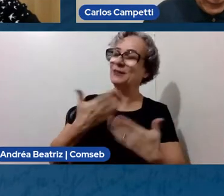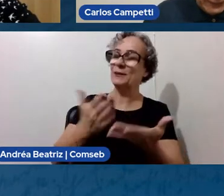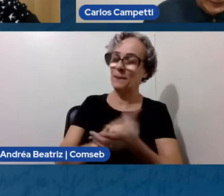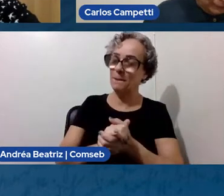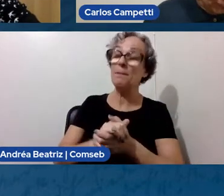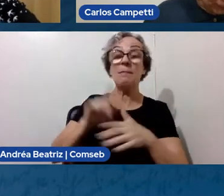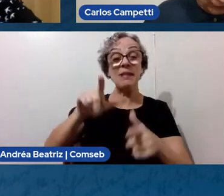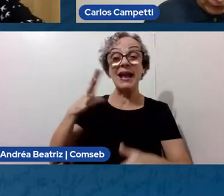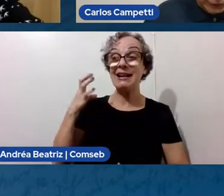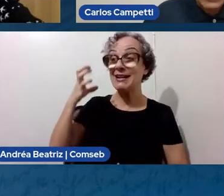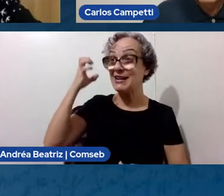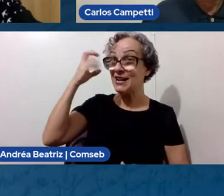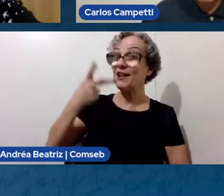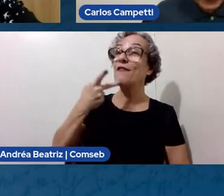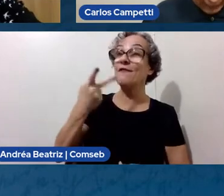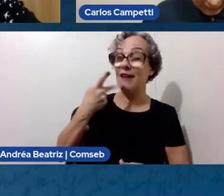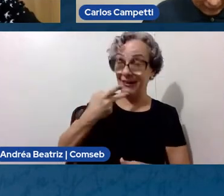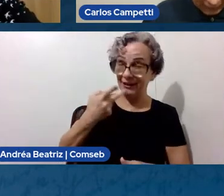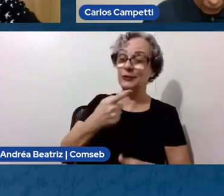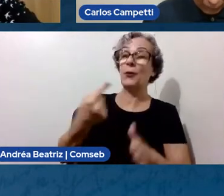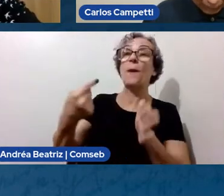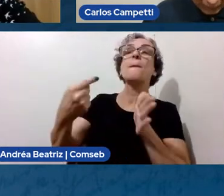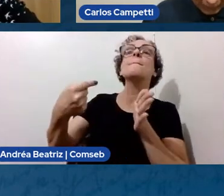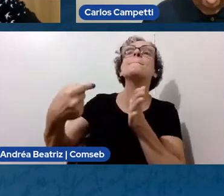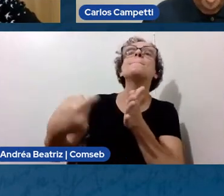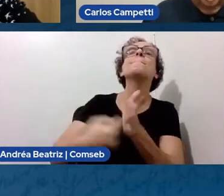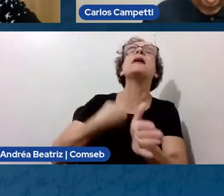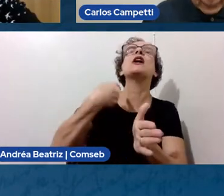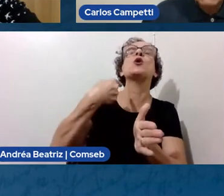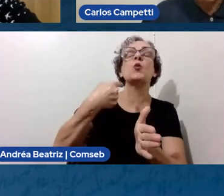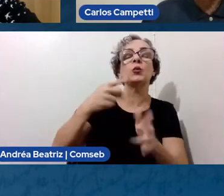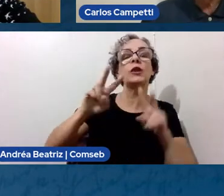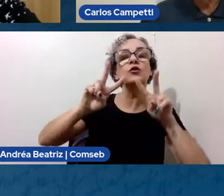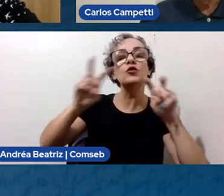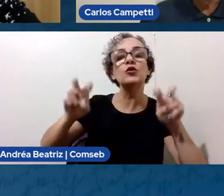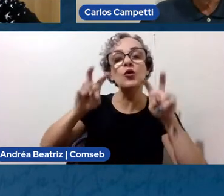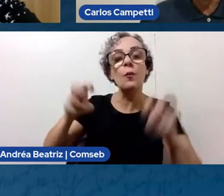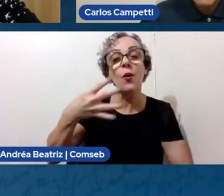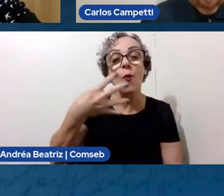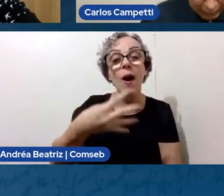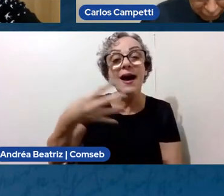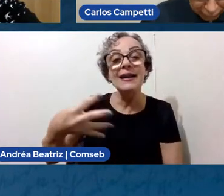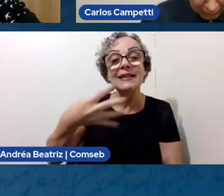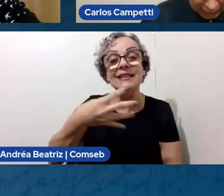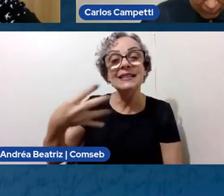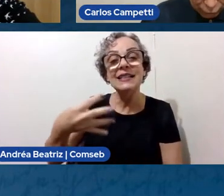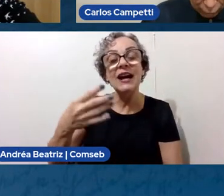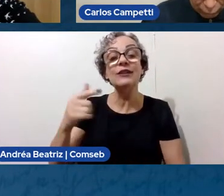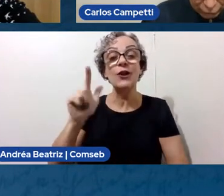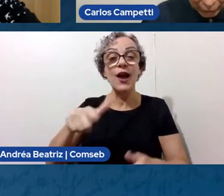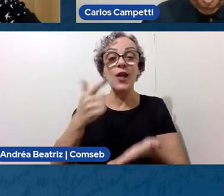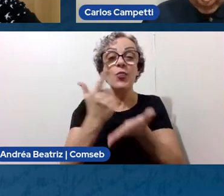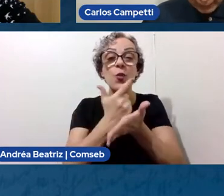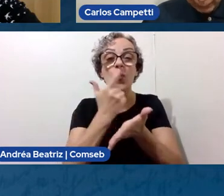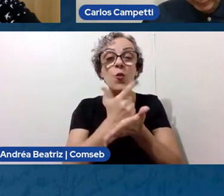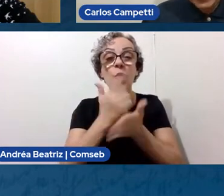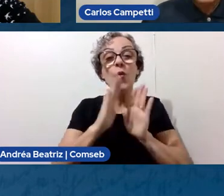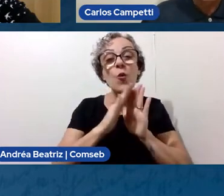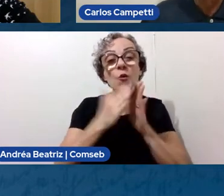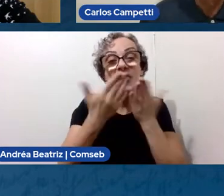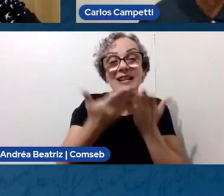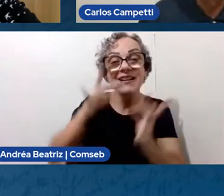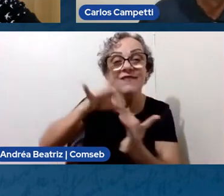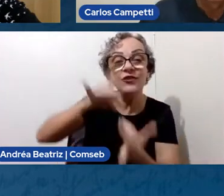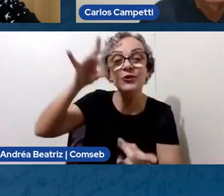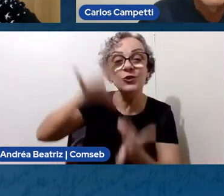Cris estava lançando para a gente a questão 44 do Livro dos Espíritos, não é? De onde vieram